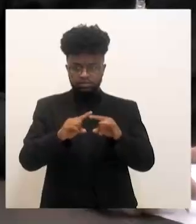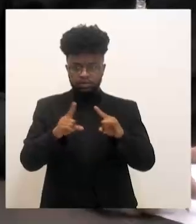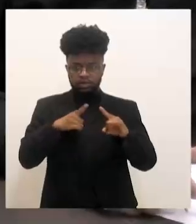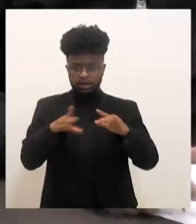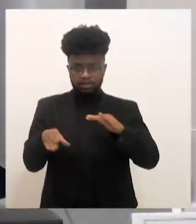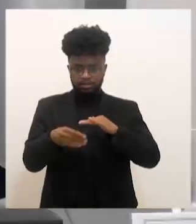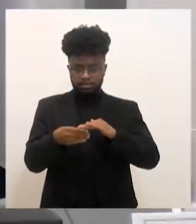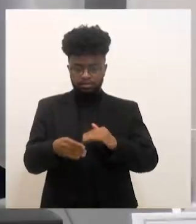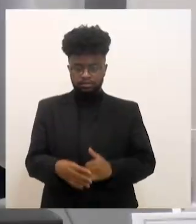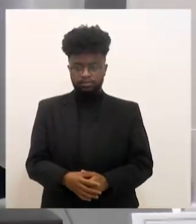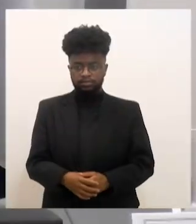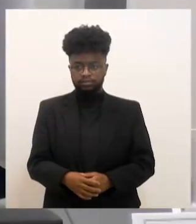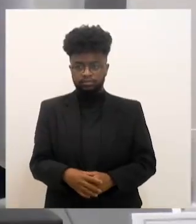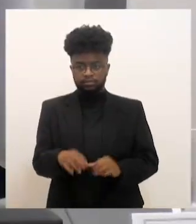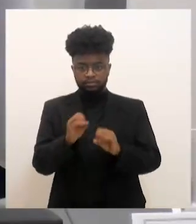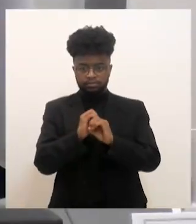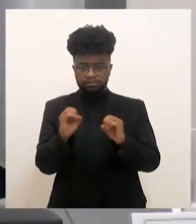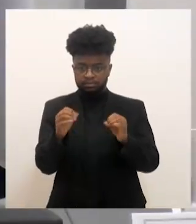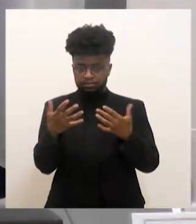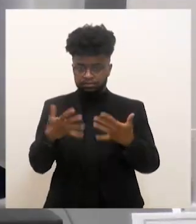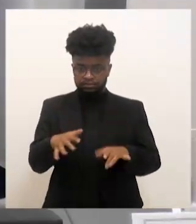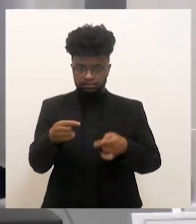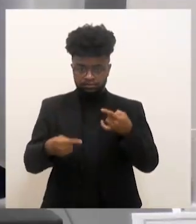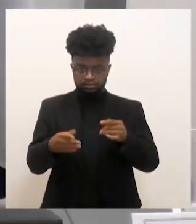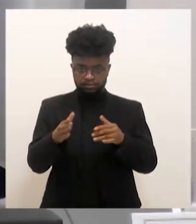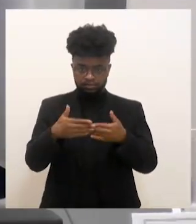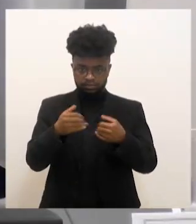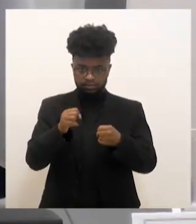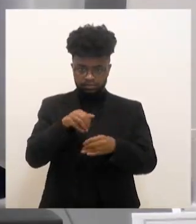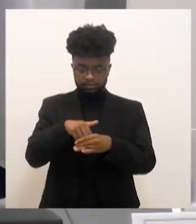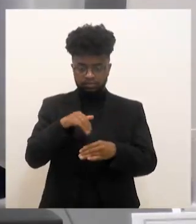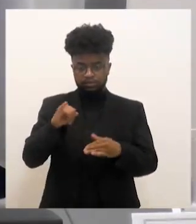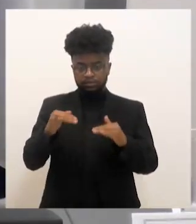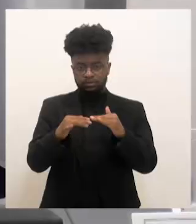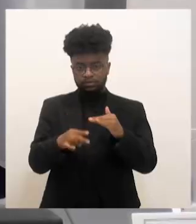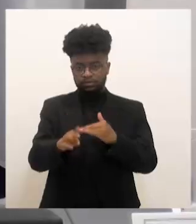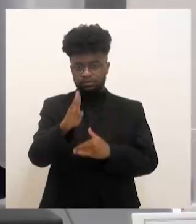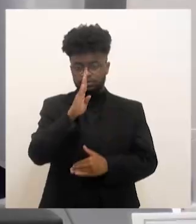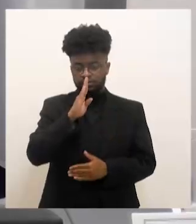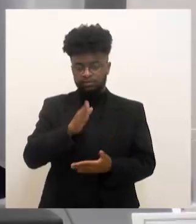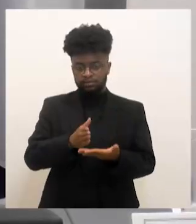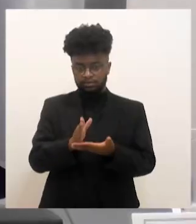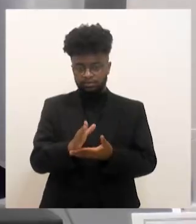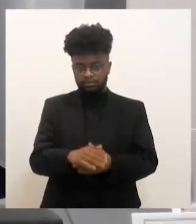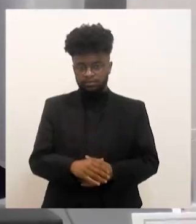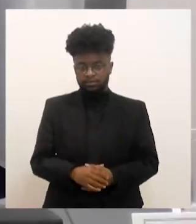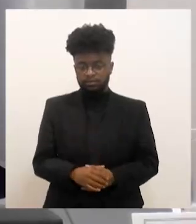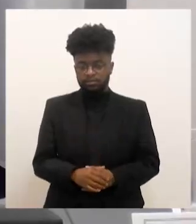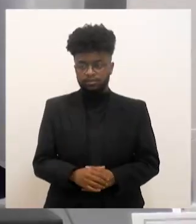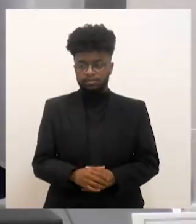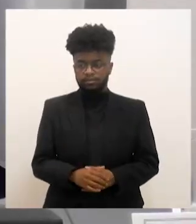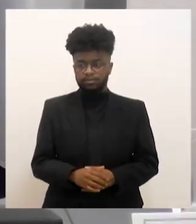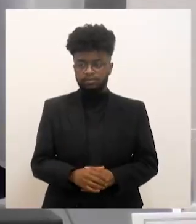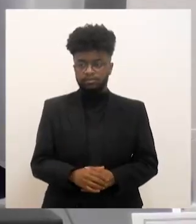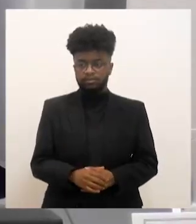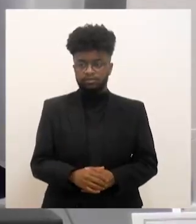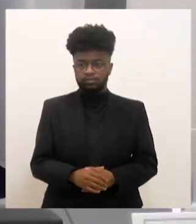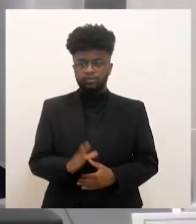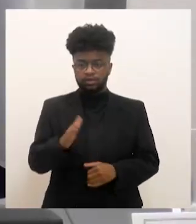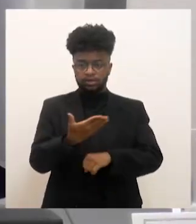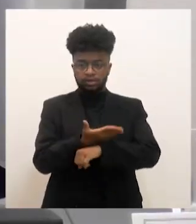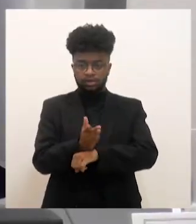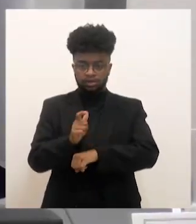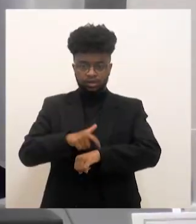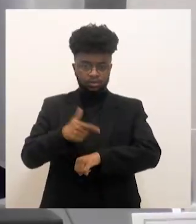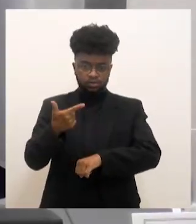emendas. Não há quem queira discutir. Encerrada a discussão e votação. Os senhores que aprovam permaneçam como estão. Aprovado. Já passamos do tempo regimental, não